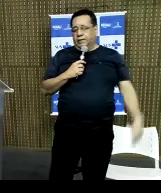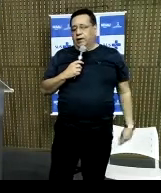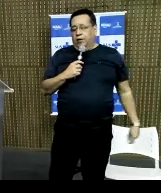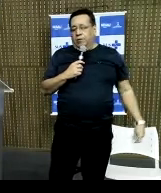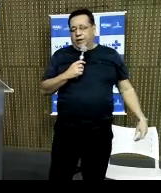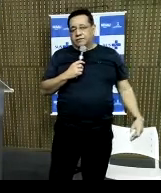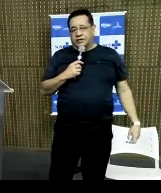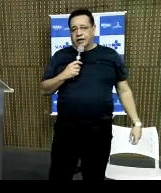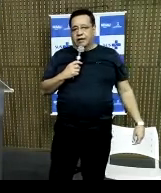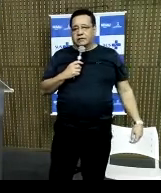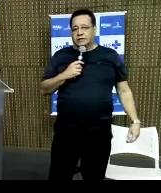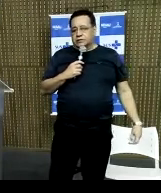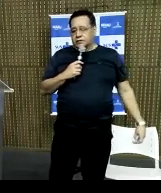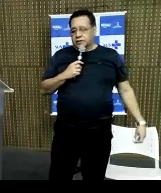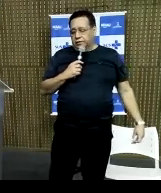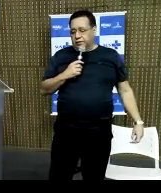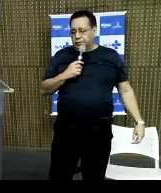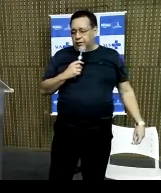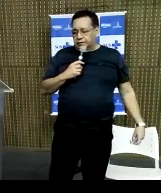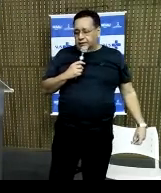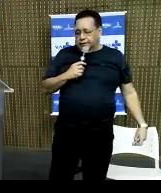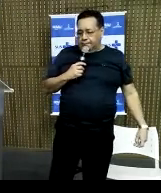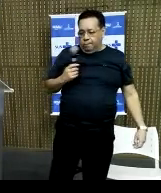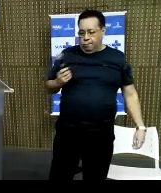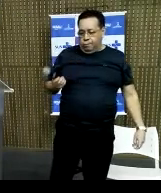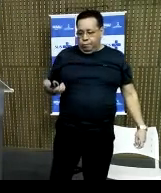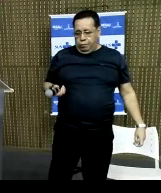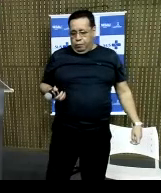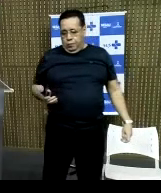né? Mas vão chegar, se Deus quiser, o ano que vem a gente melhora isso aí.